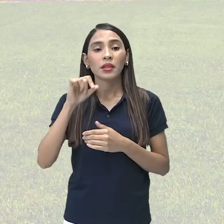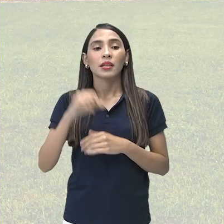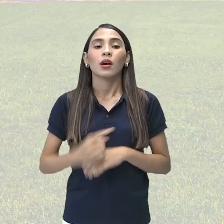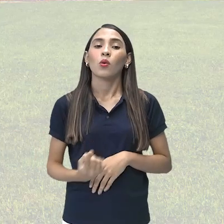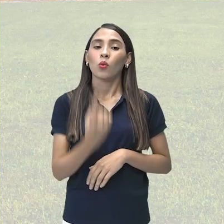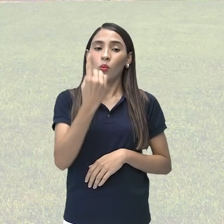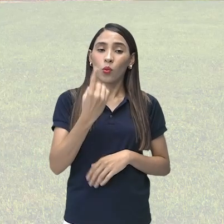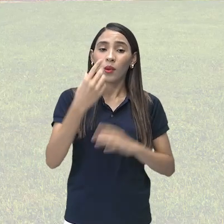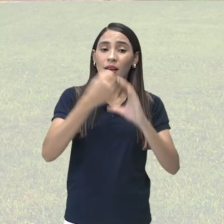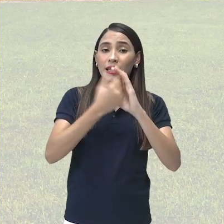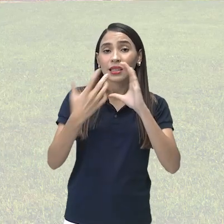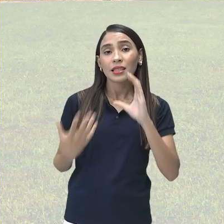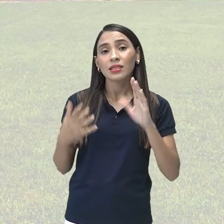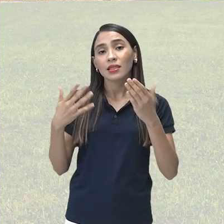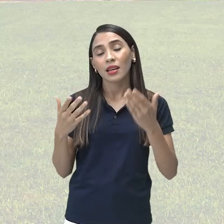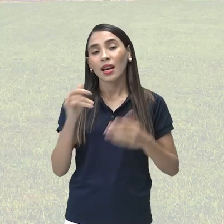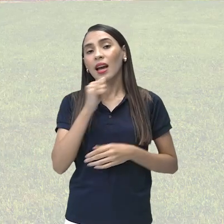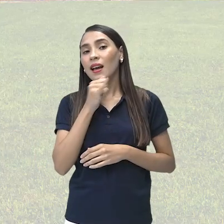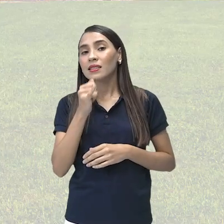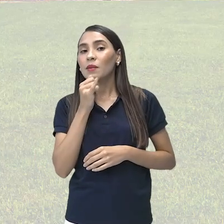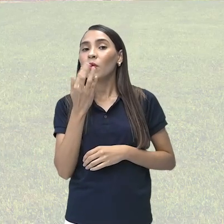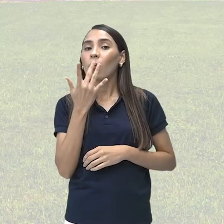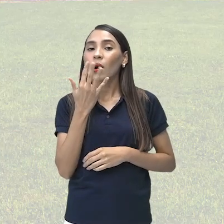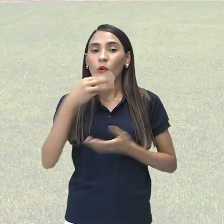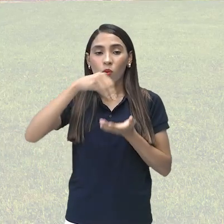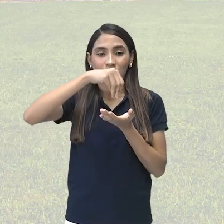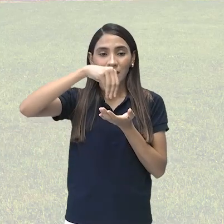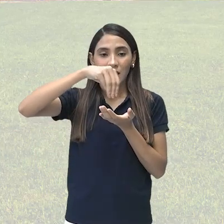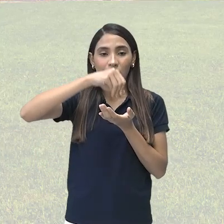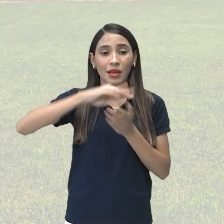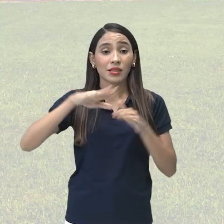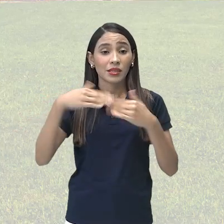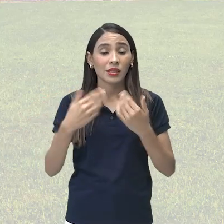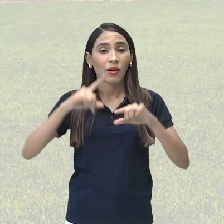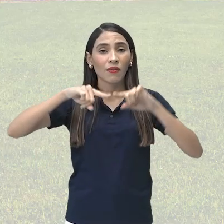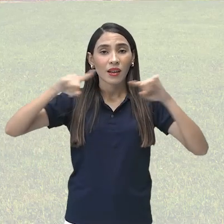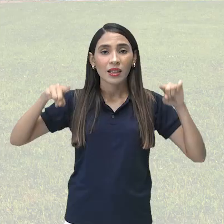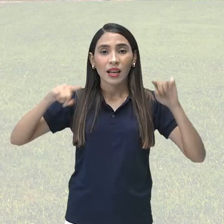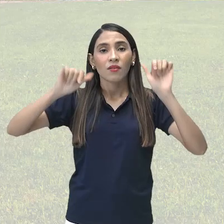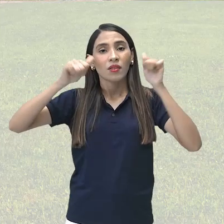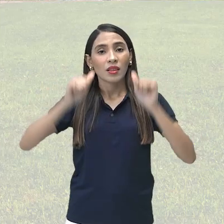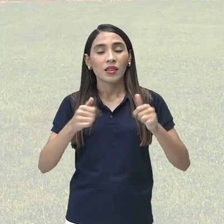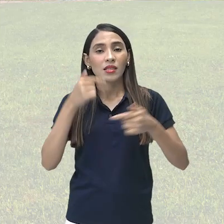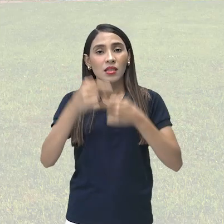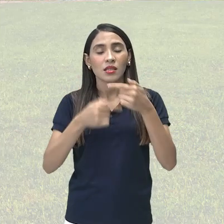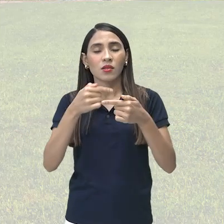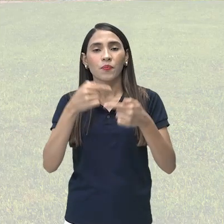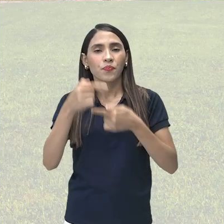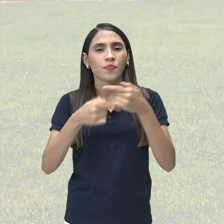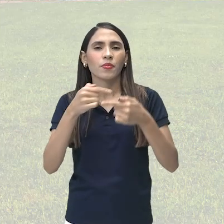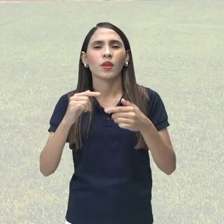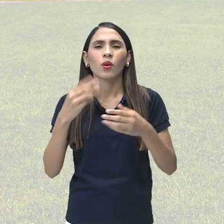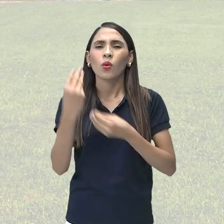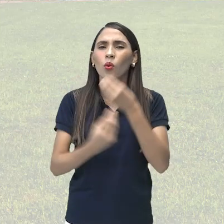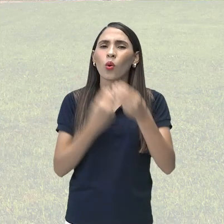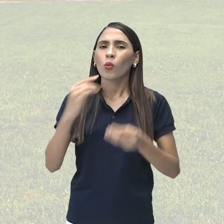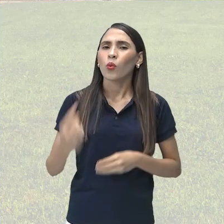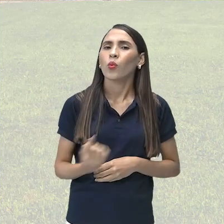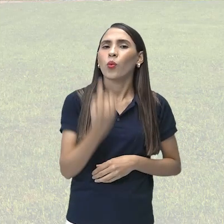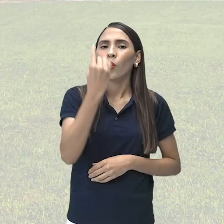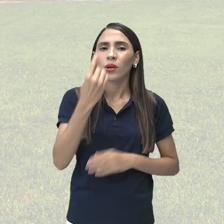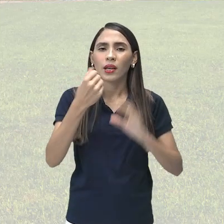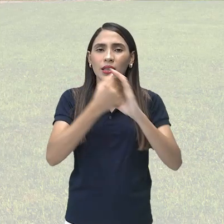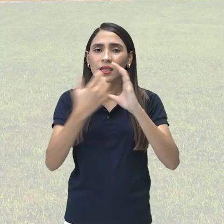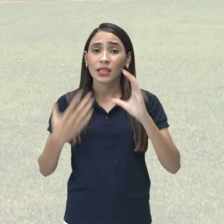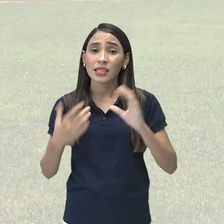uma característica, por exemplo, a cor da semente, e aí avaliava ao longo das gerações como essa única característica